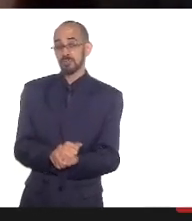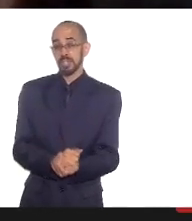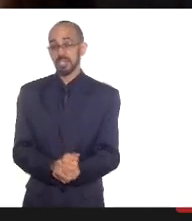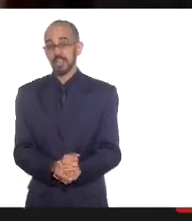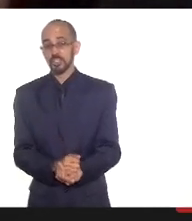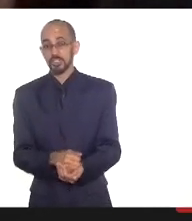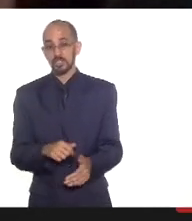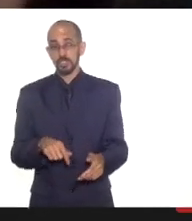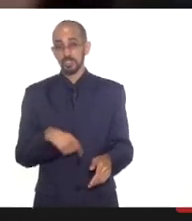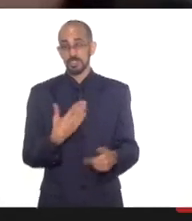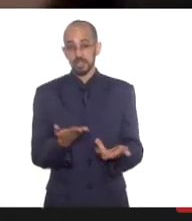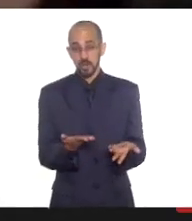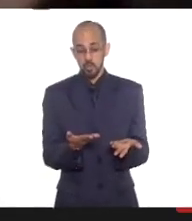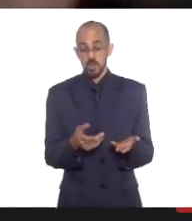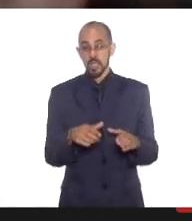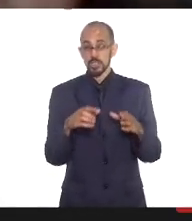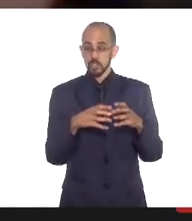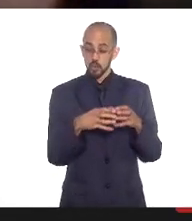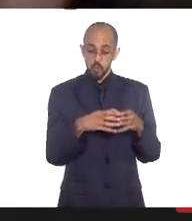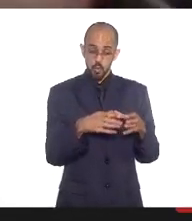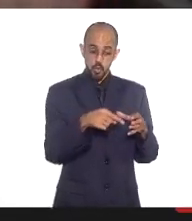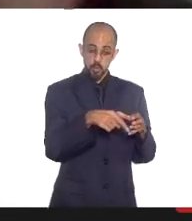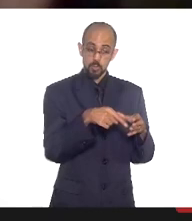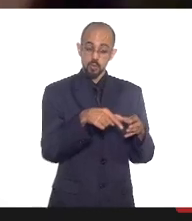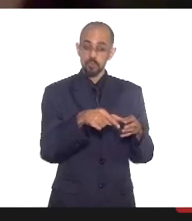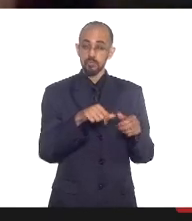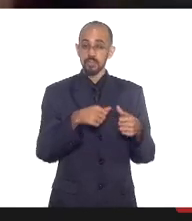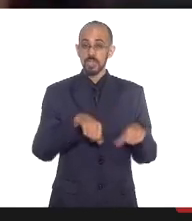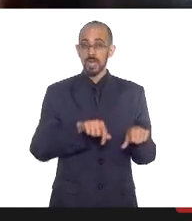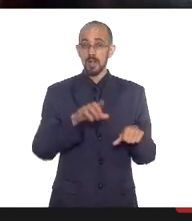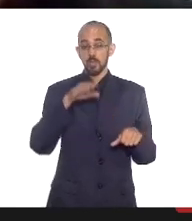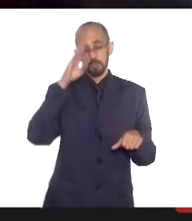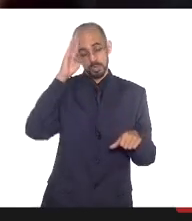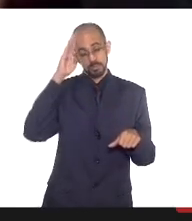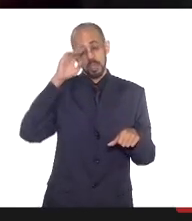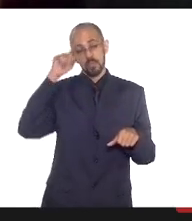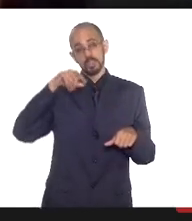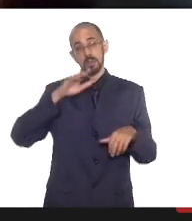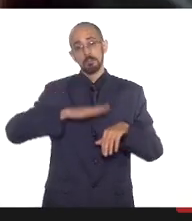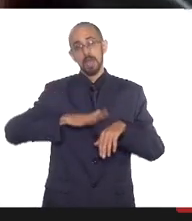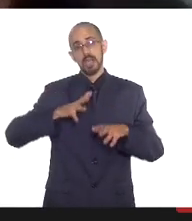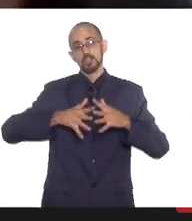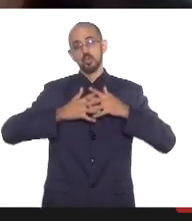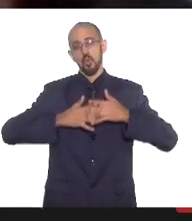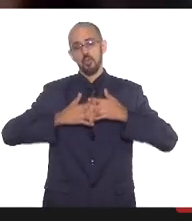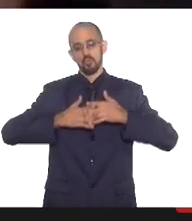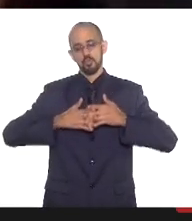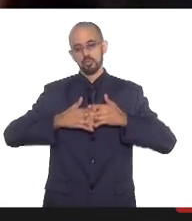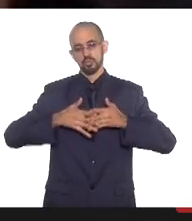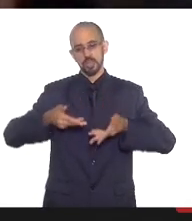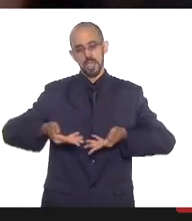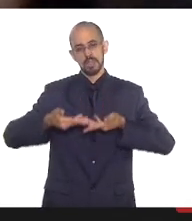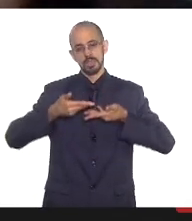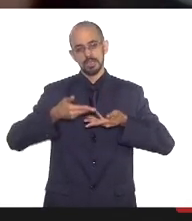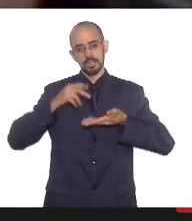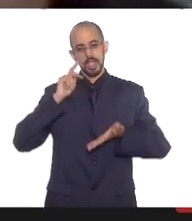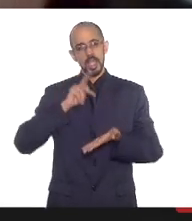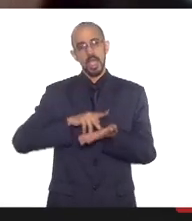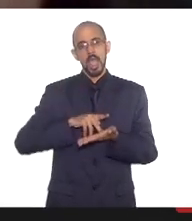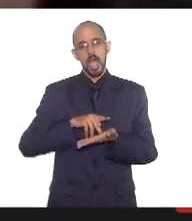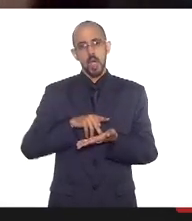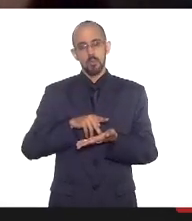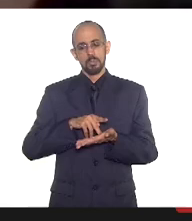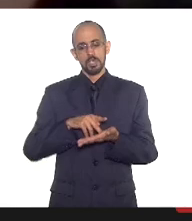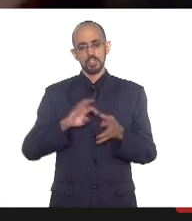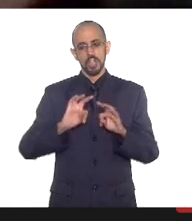prioridade vai ser mais ainda confuso atender aos grupos realmente prioritarios que foram lá